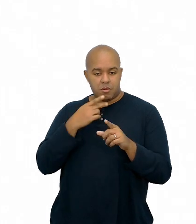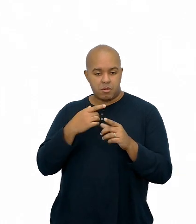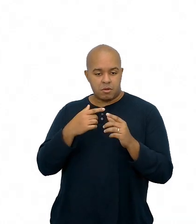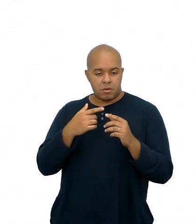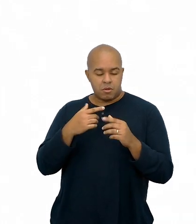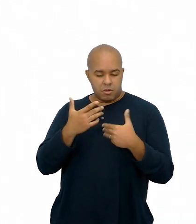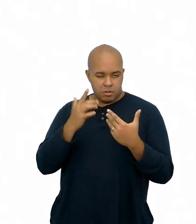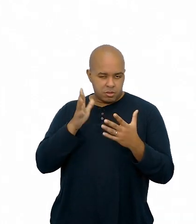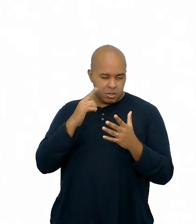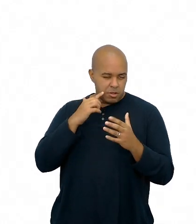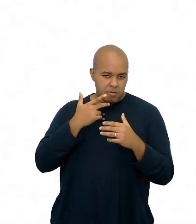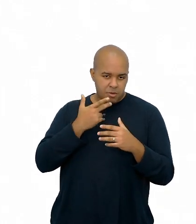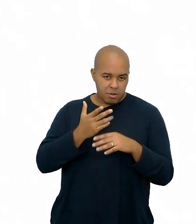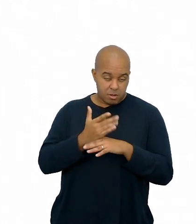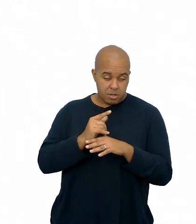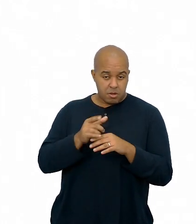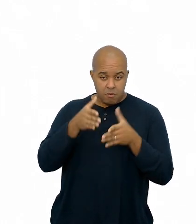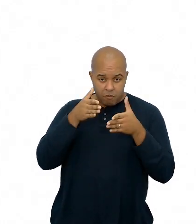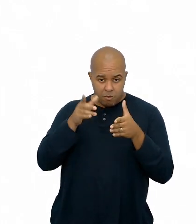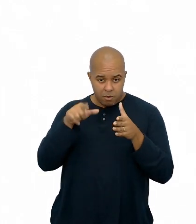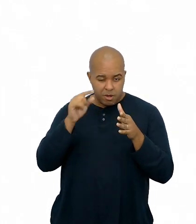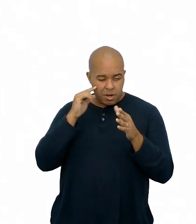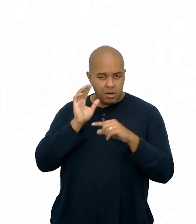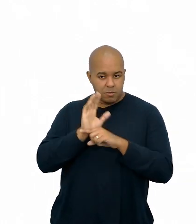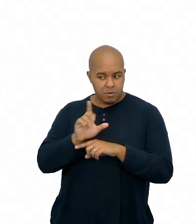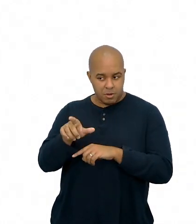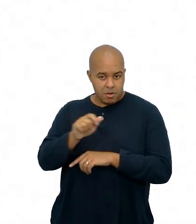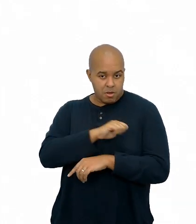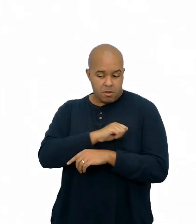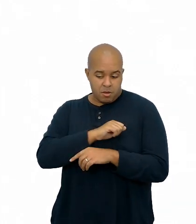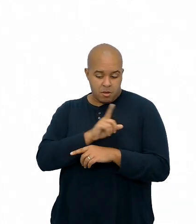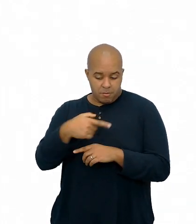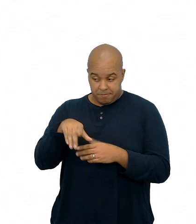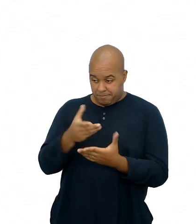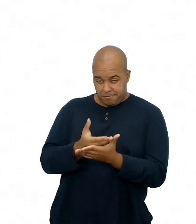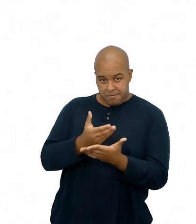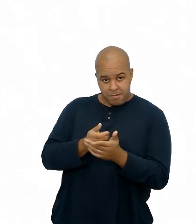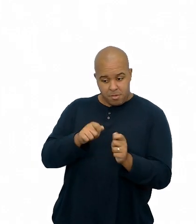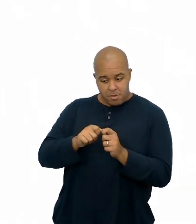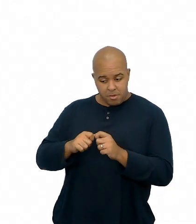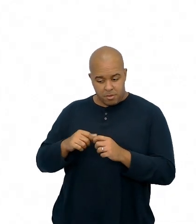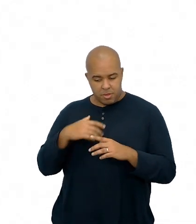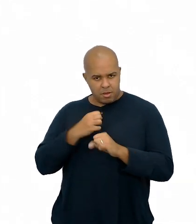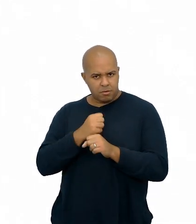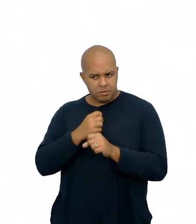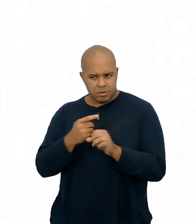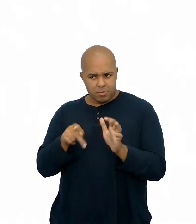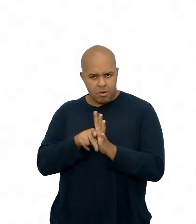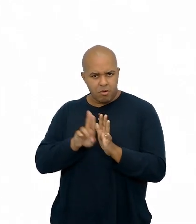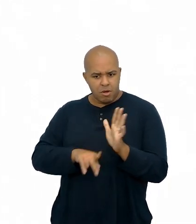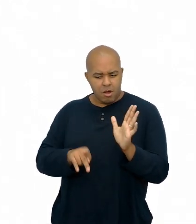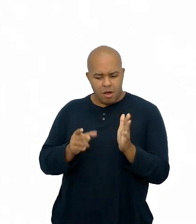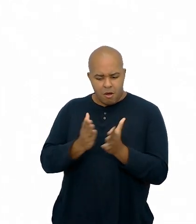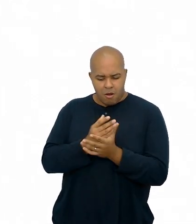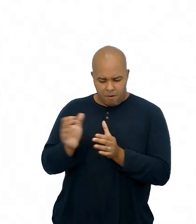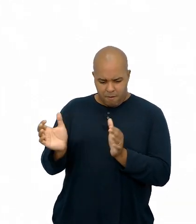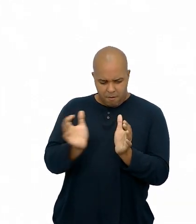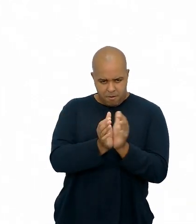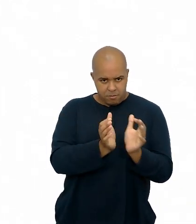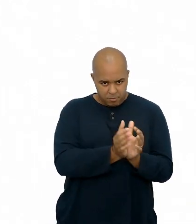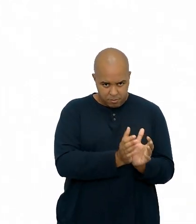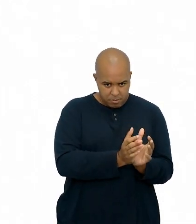como já mencionei, gente, o foco será ajudar os nossos estudantes a realizarem a contagem por meio de